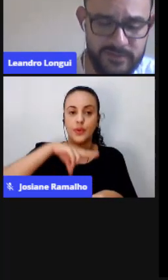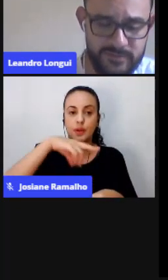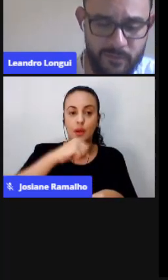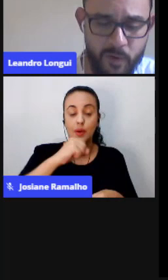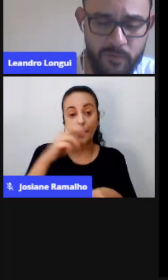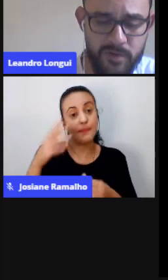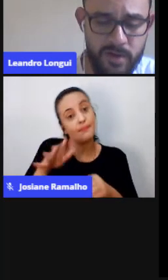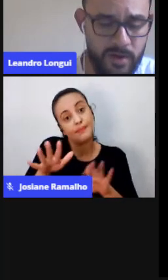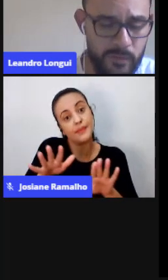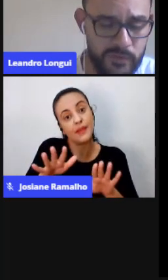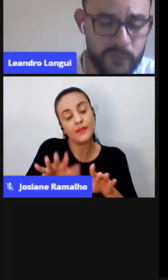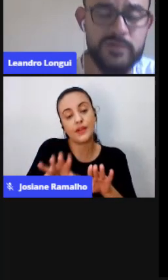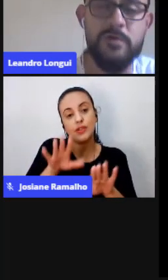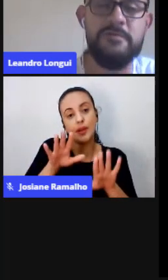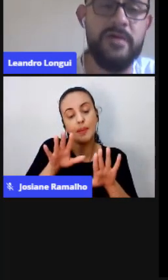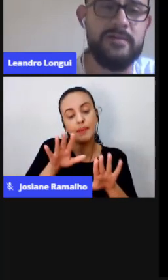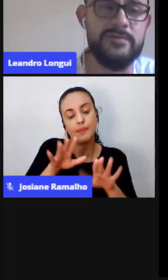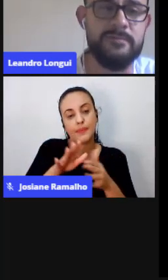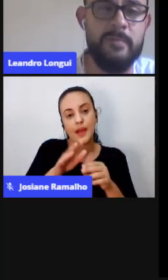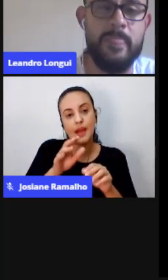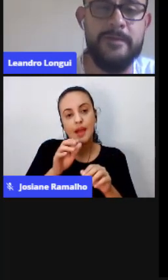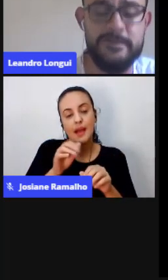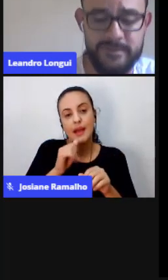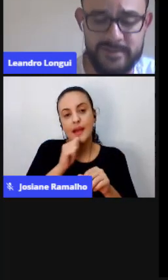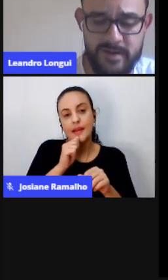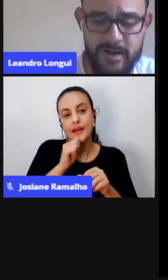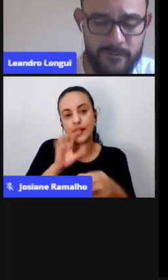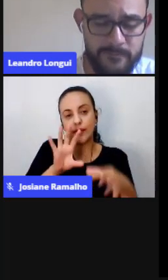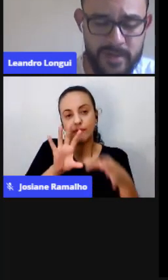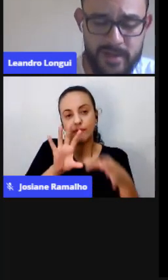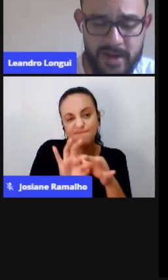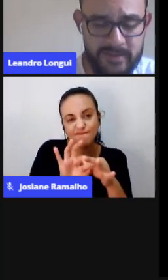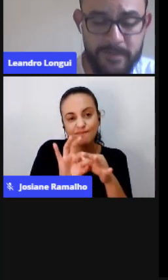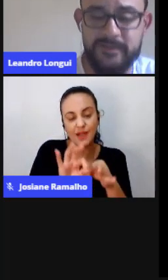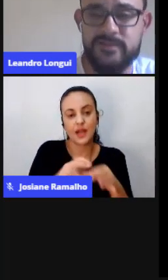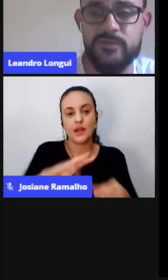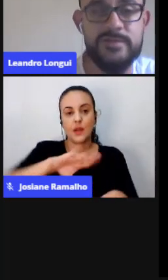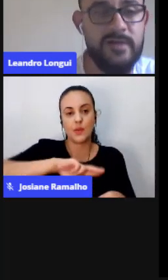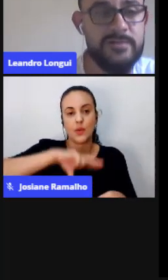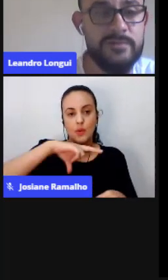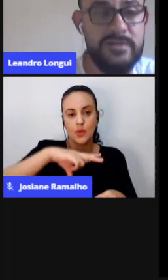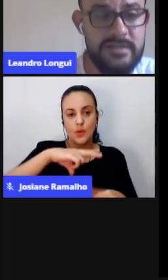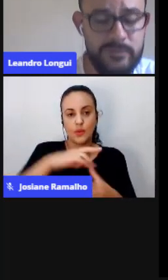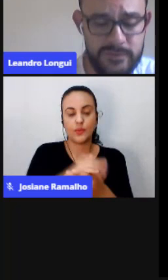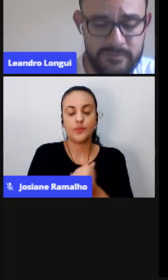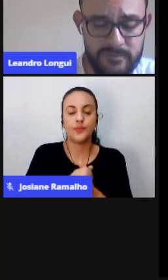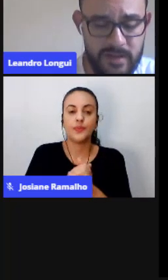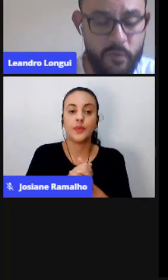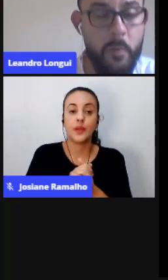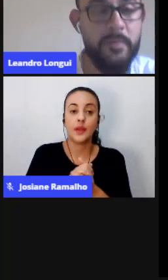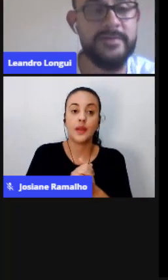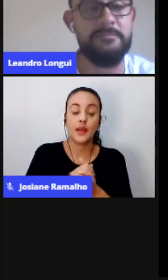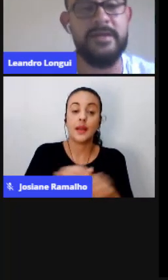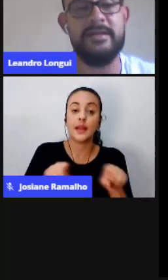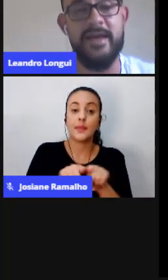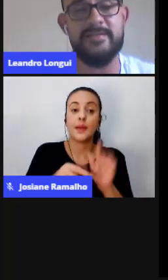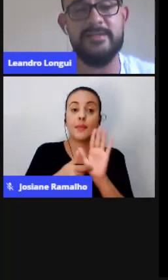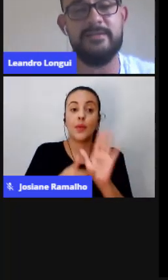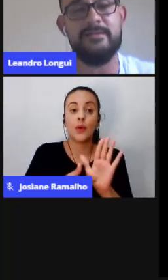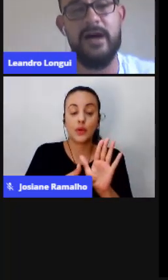em Minas com os outros movimentos, em especial a independência dos Estados Unidos, né, como